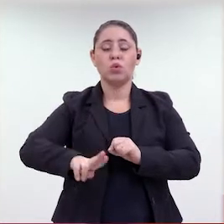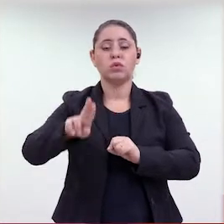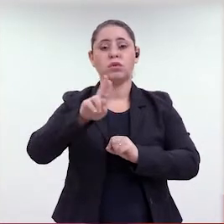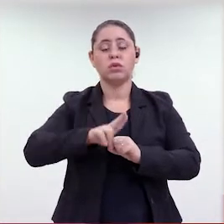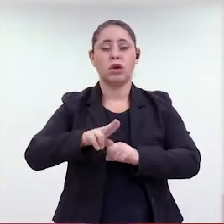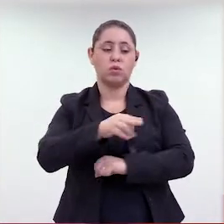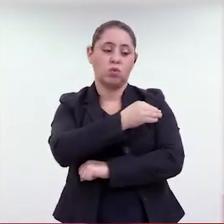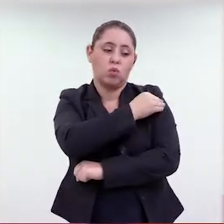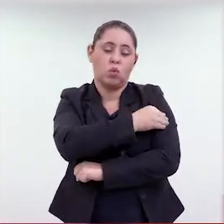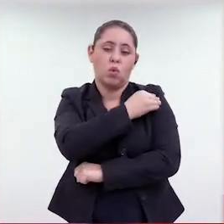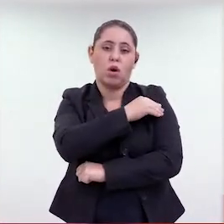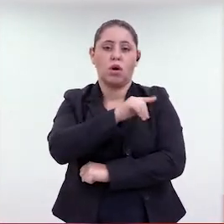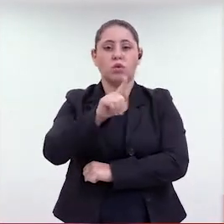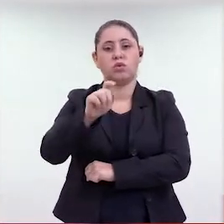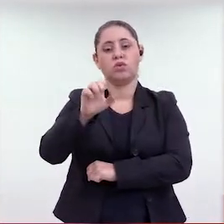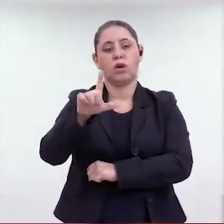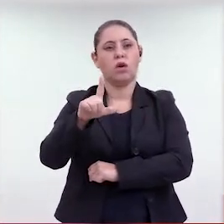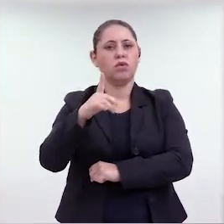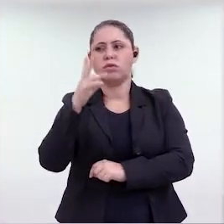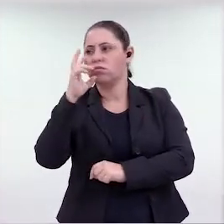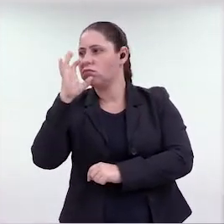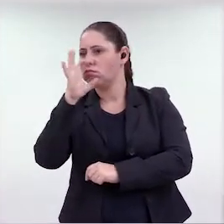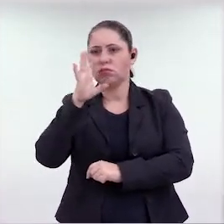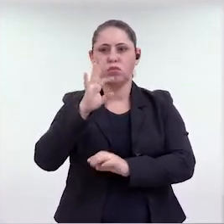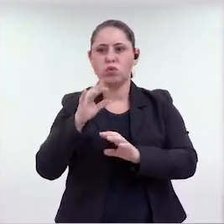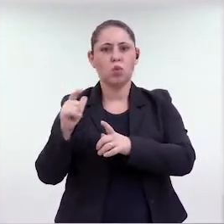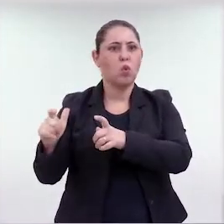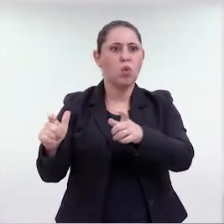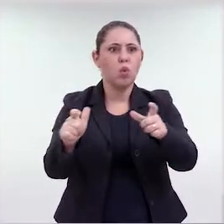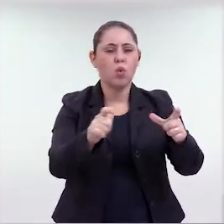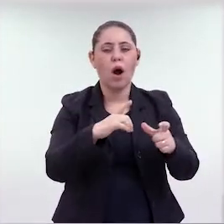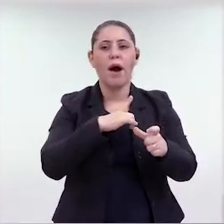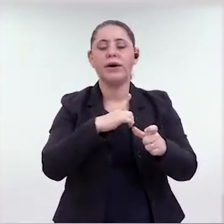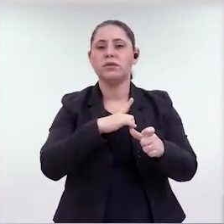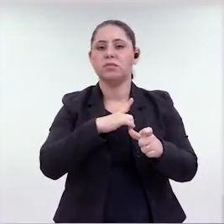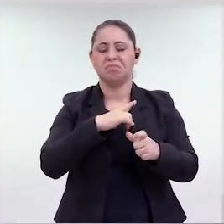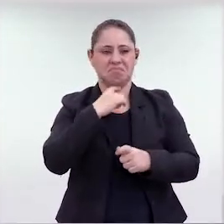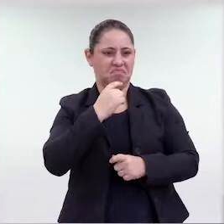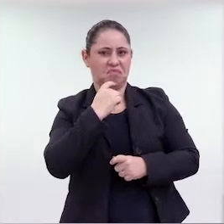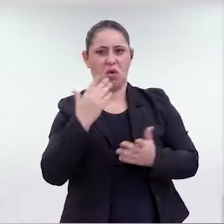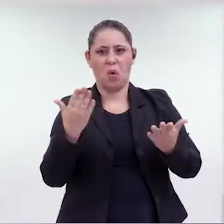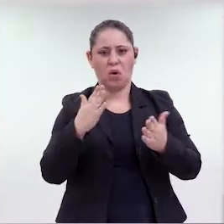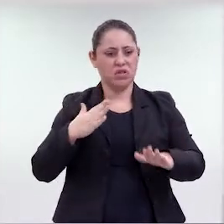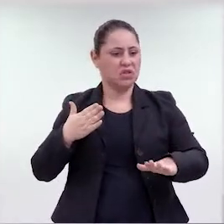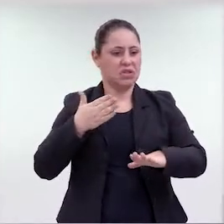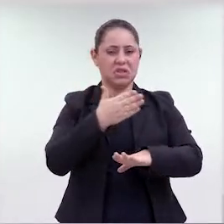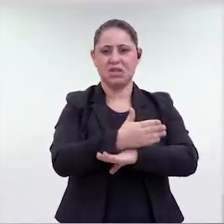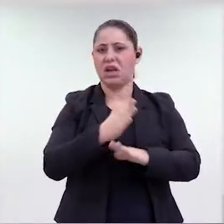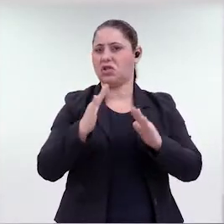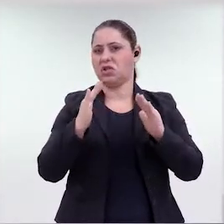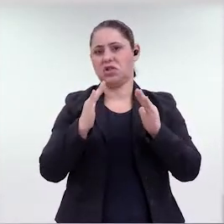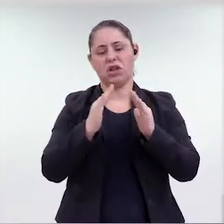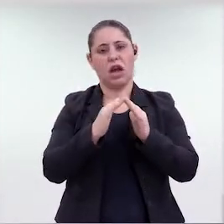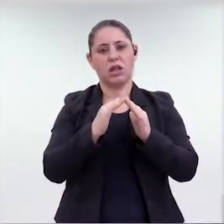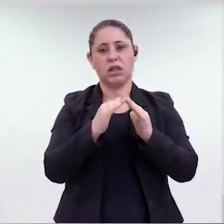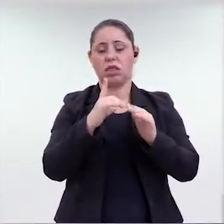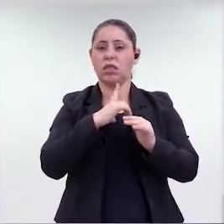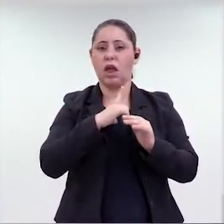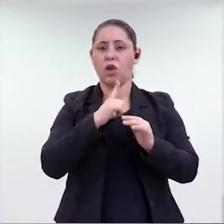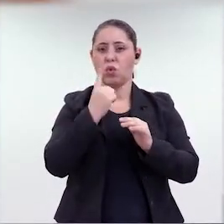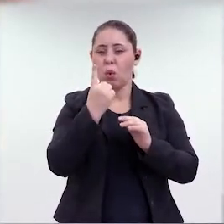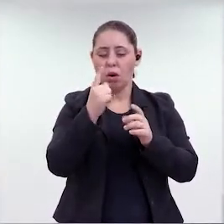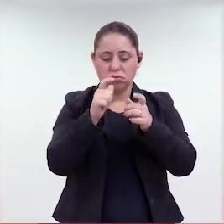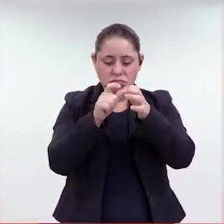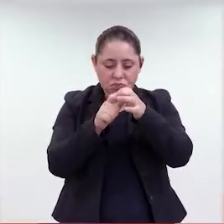ambientes públicos o álcool em gel. Hoje a gente está vendo o álcool em gel em todos os lugares. Ninguém mais, por exemplo, hoje sai de casa, tem pelo menos